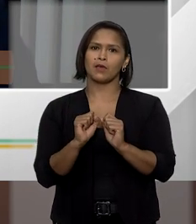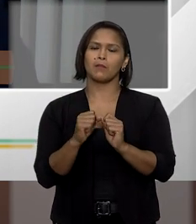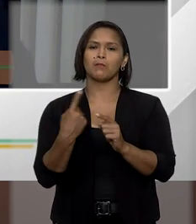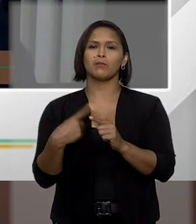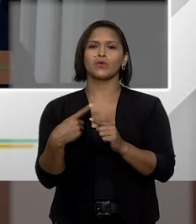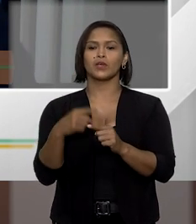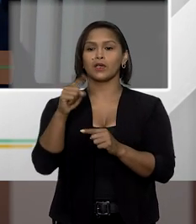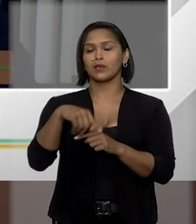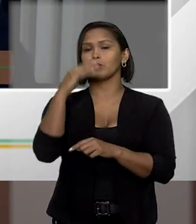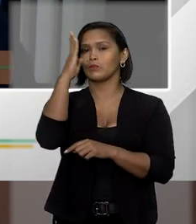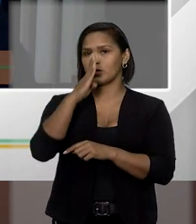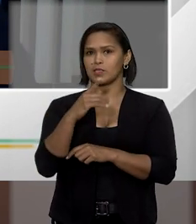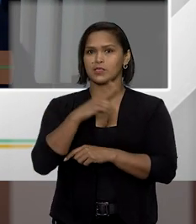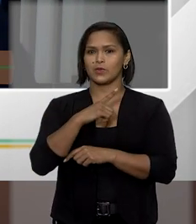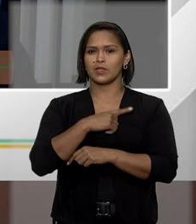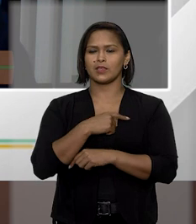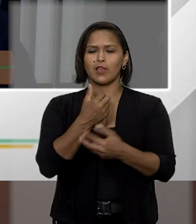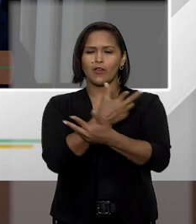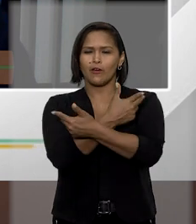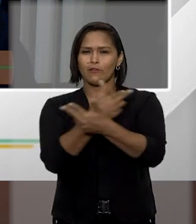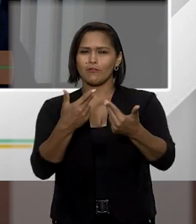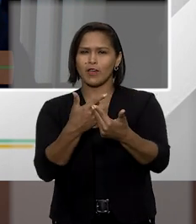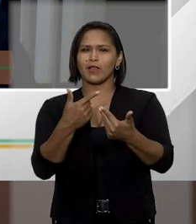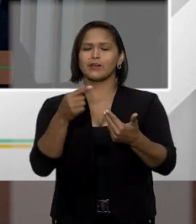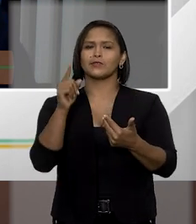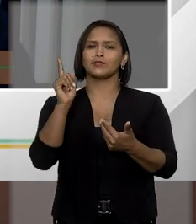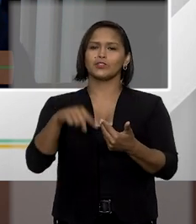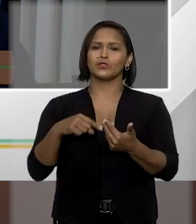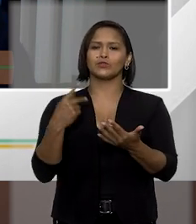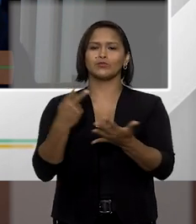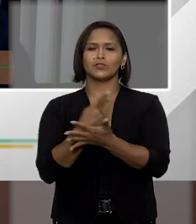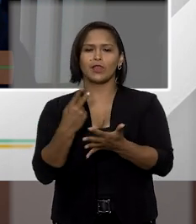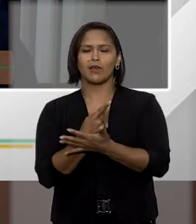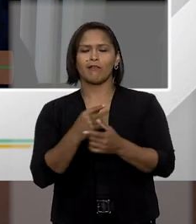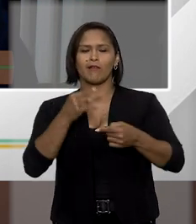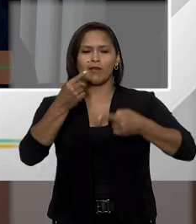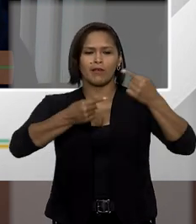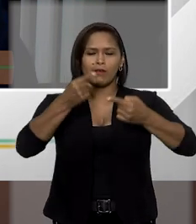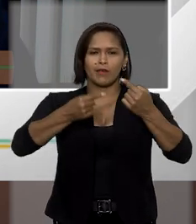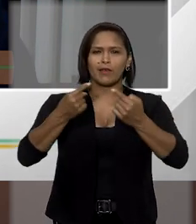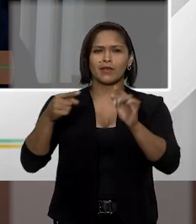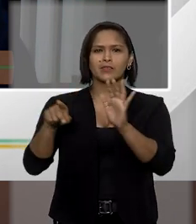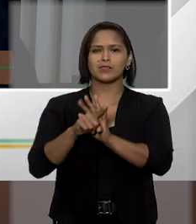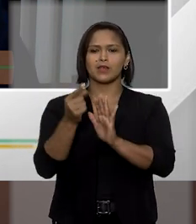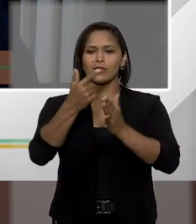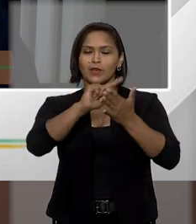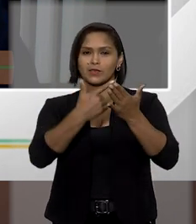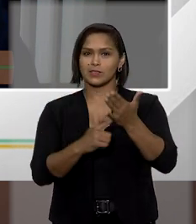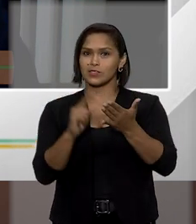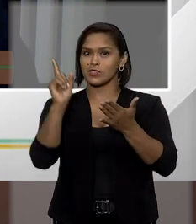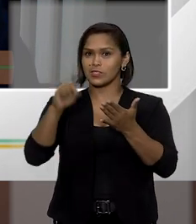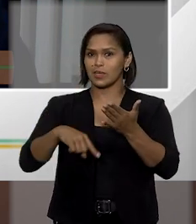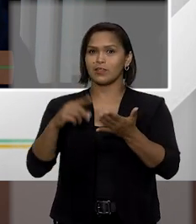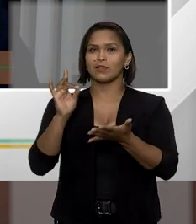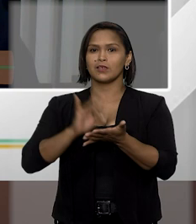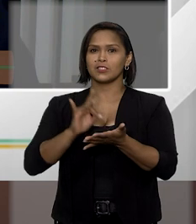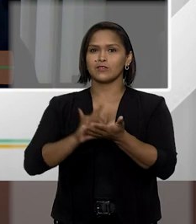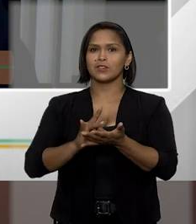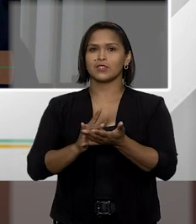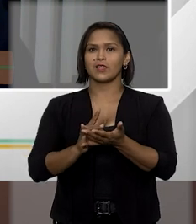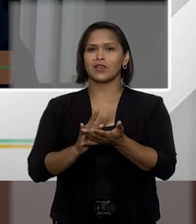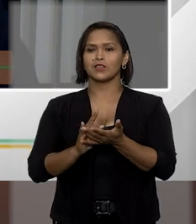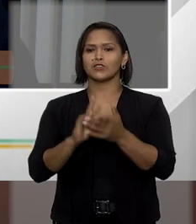inglória, porque o nosso país ele tem roupantes, digamos, de reação a esta agenda que realmente